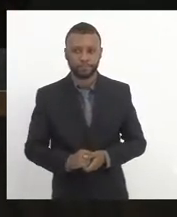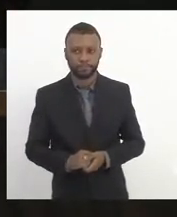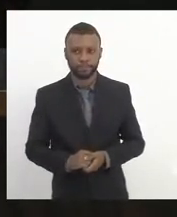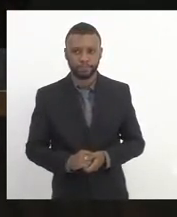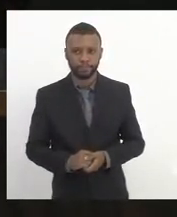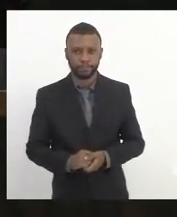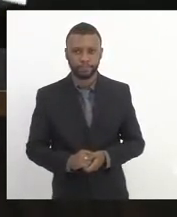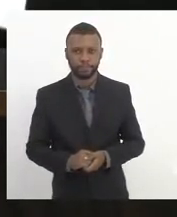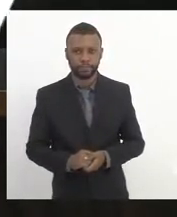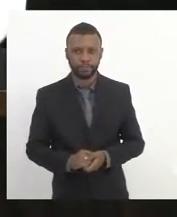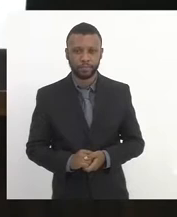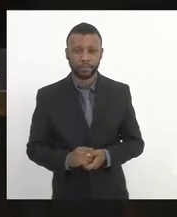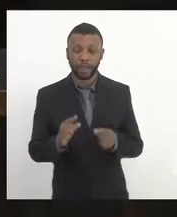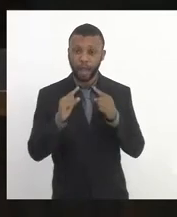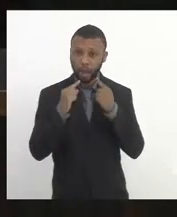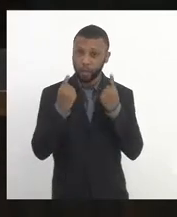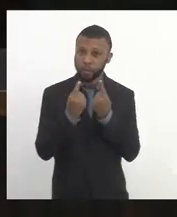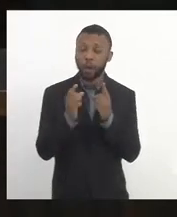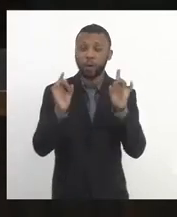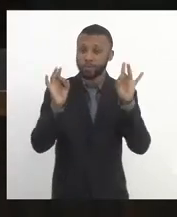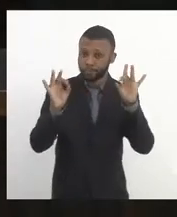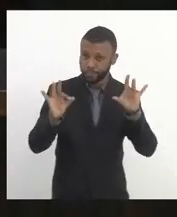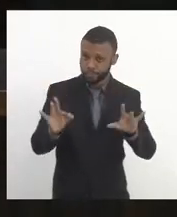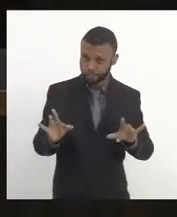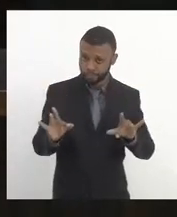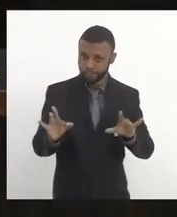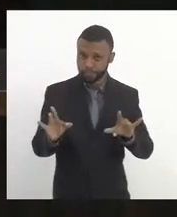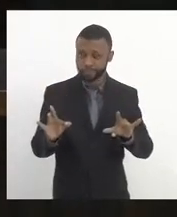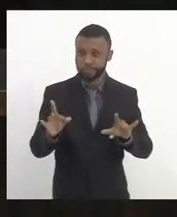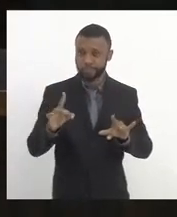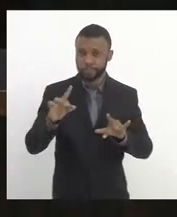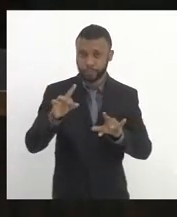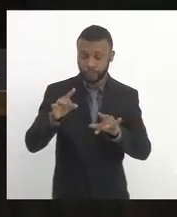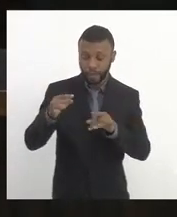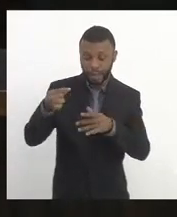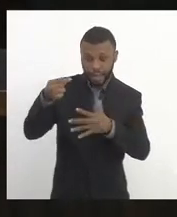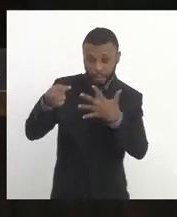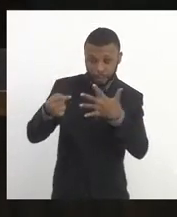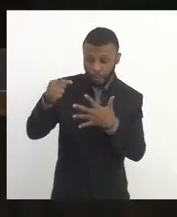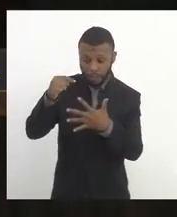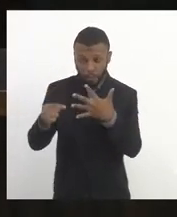a sessão extraordinária. Senhores que aprovam isso, como estão aprovados.